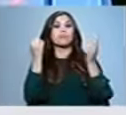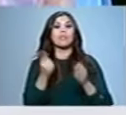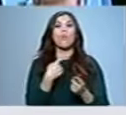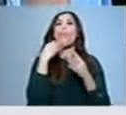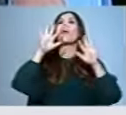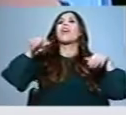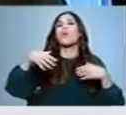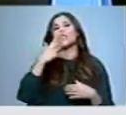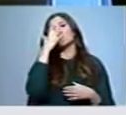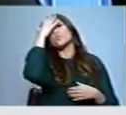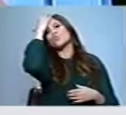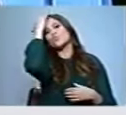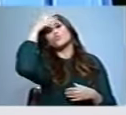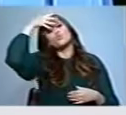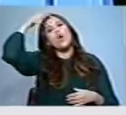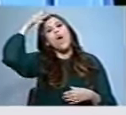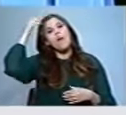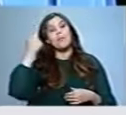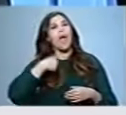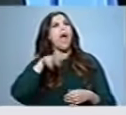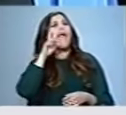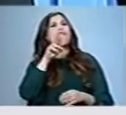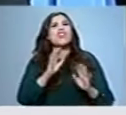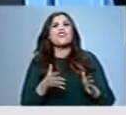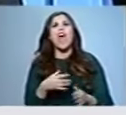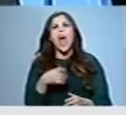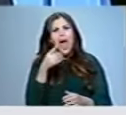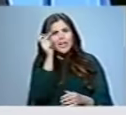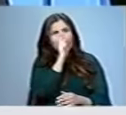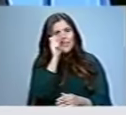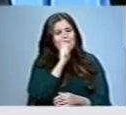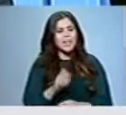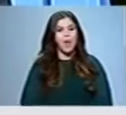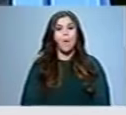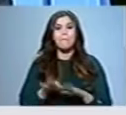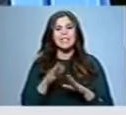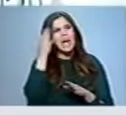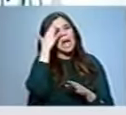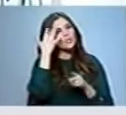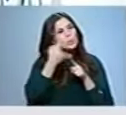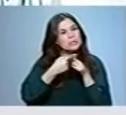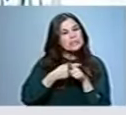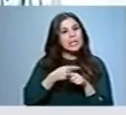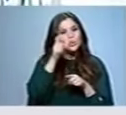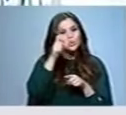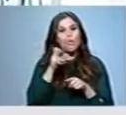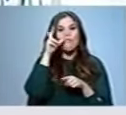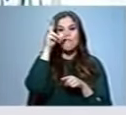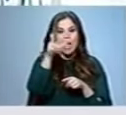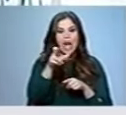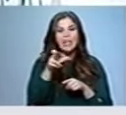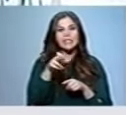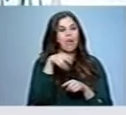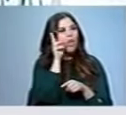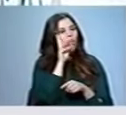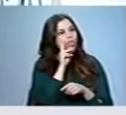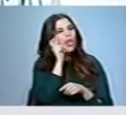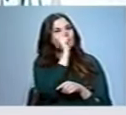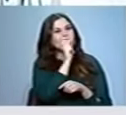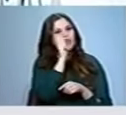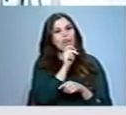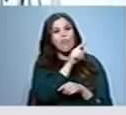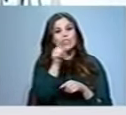pá... E depois de lá estar, eu já vi isto na televisão. Pois, só tem de ser super interessante tu conheceres um sítio da televisão, que certeza que